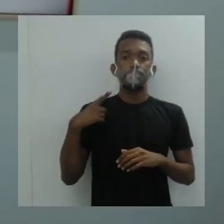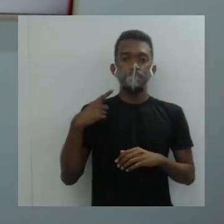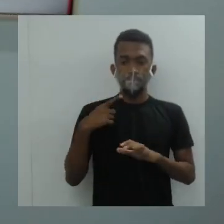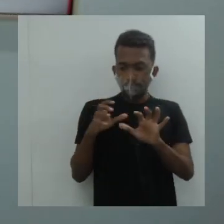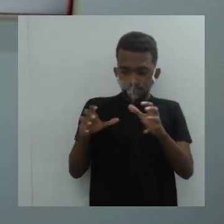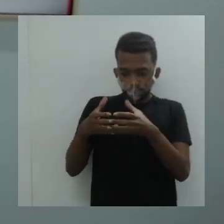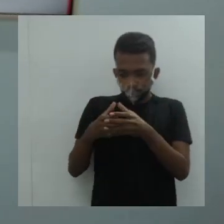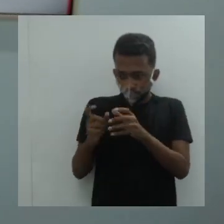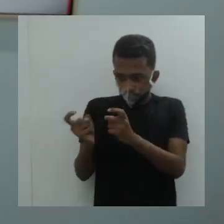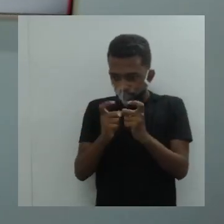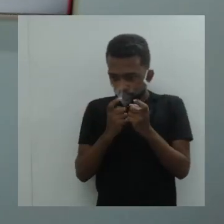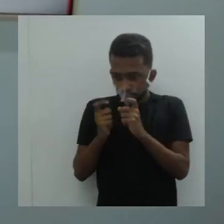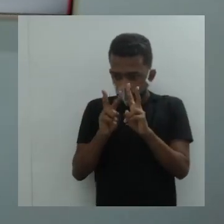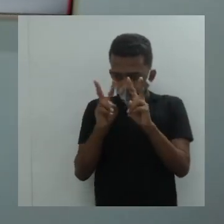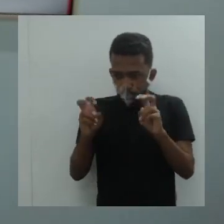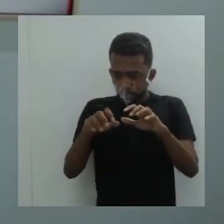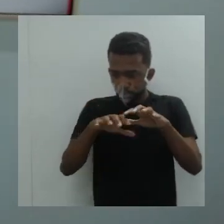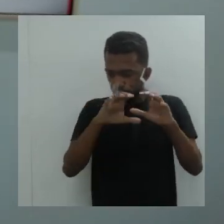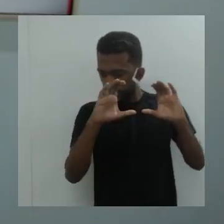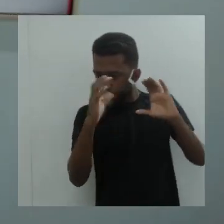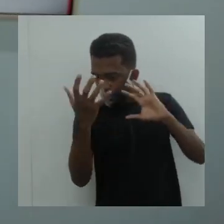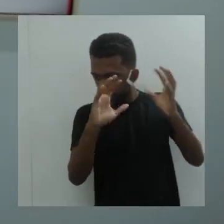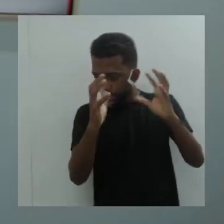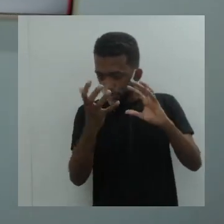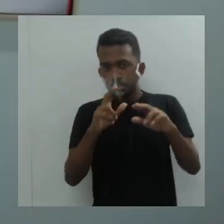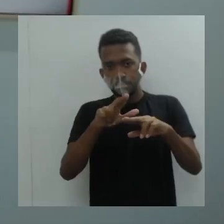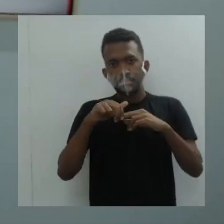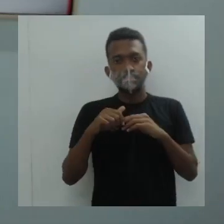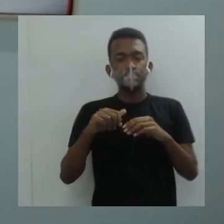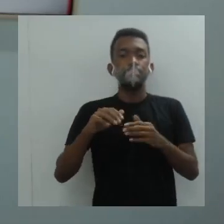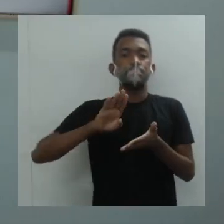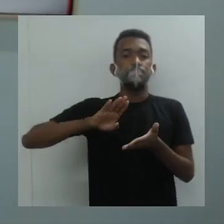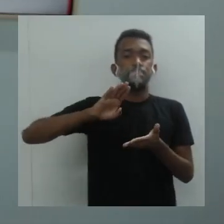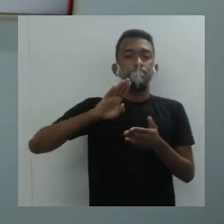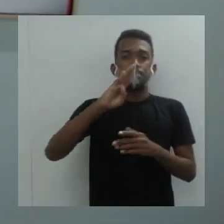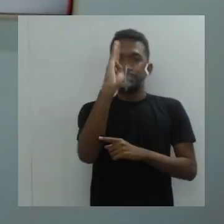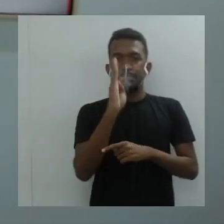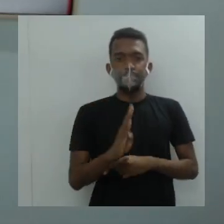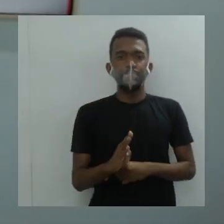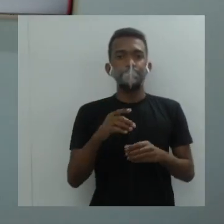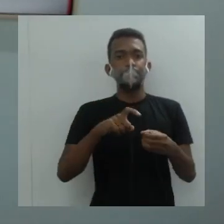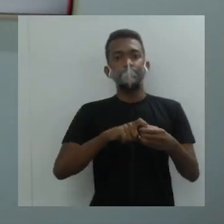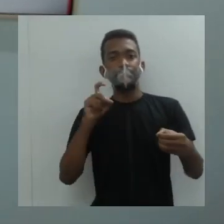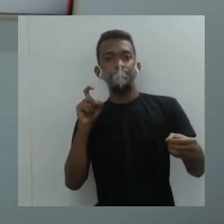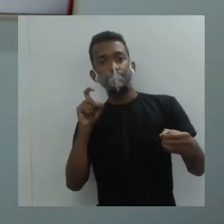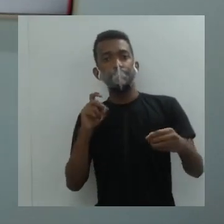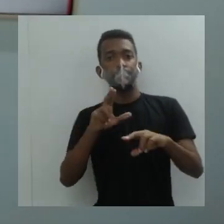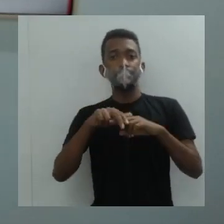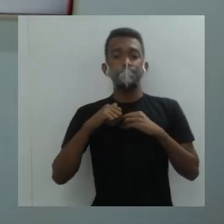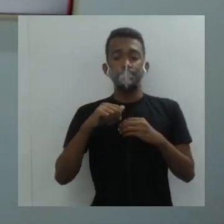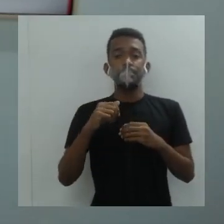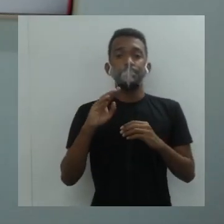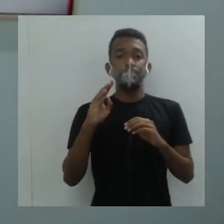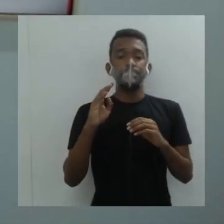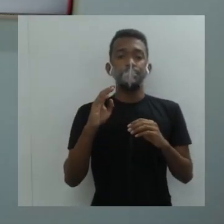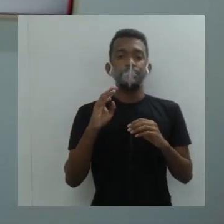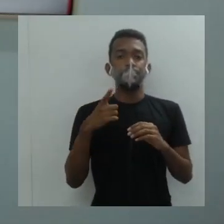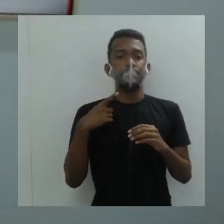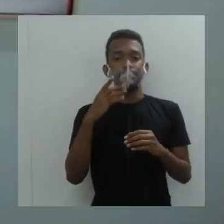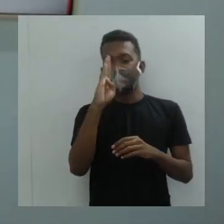cúpula para discutir a questão do clima, inclusive o Brasil ficou fora, porque o Brasil não apresentou medidas que